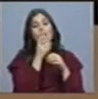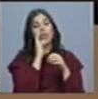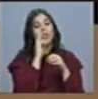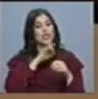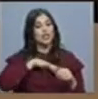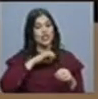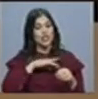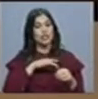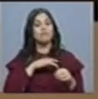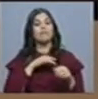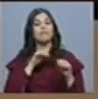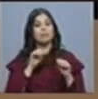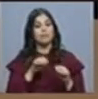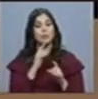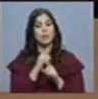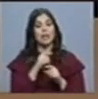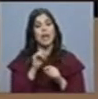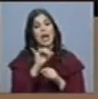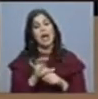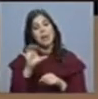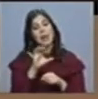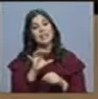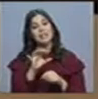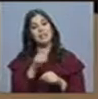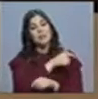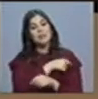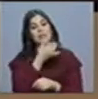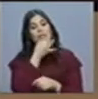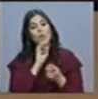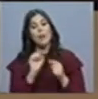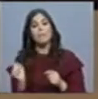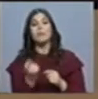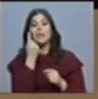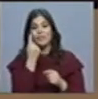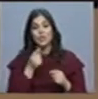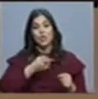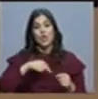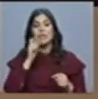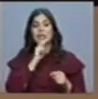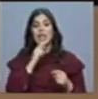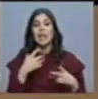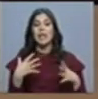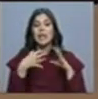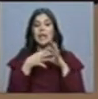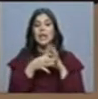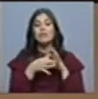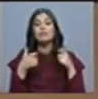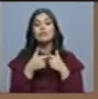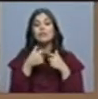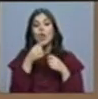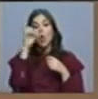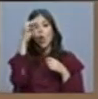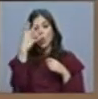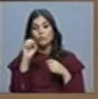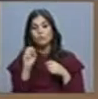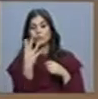é a representação daquilo que vamos falar. Pela primeira vez, nós conseguimos combinar a luz destes